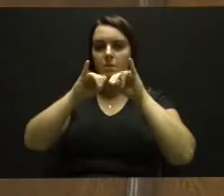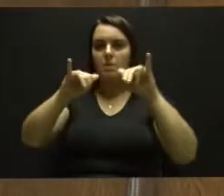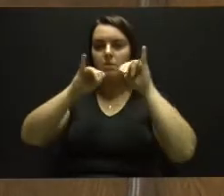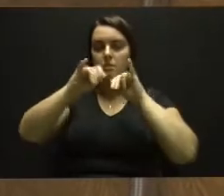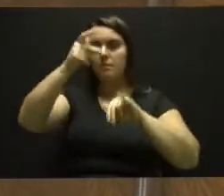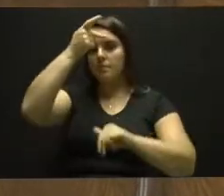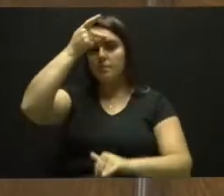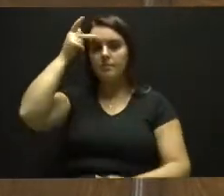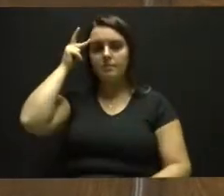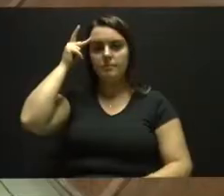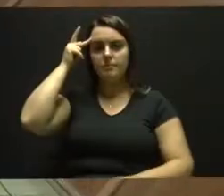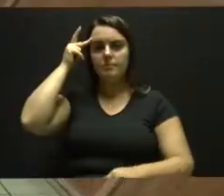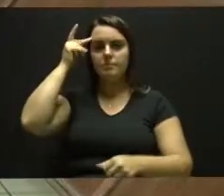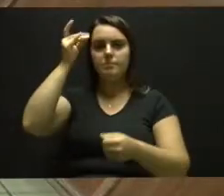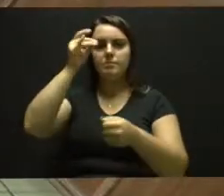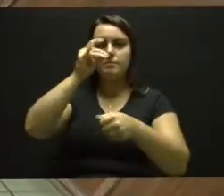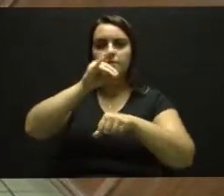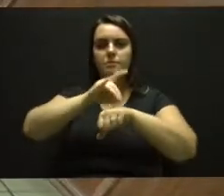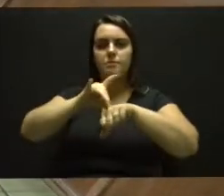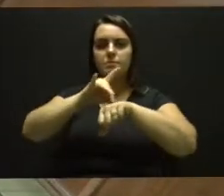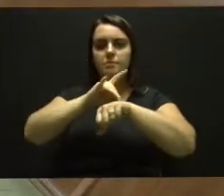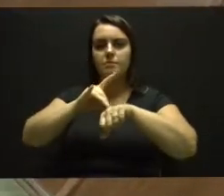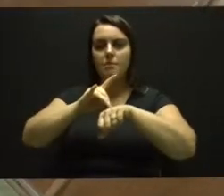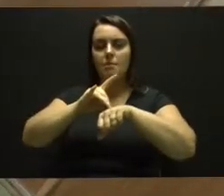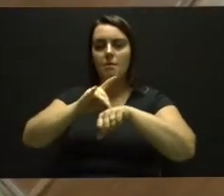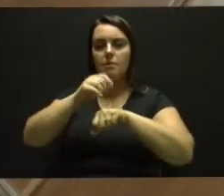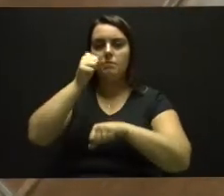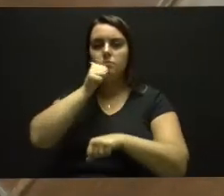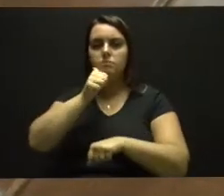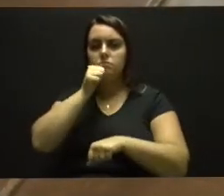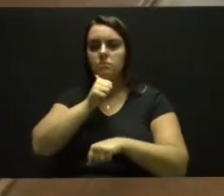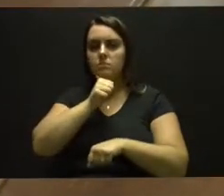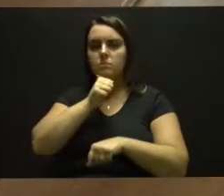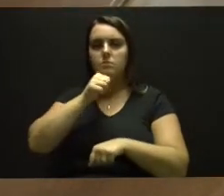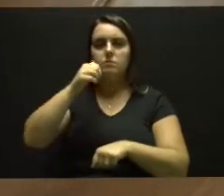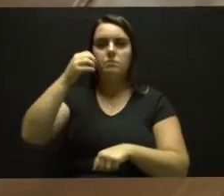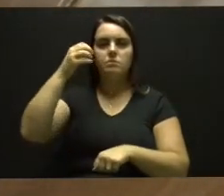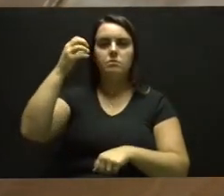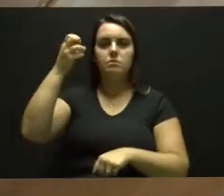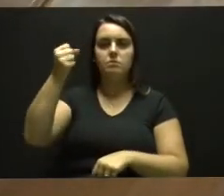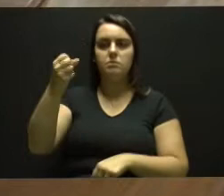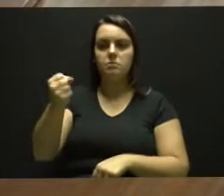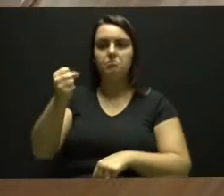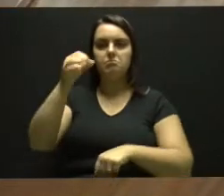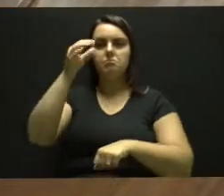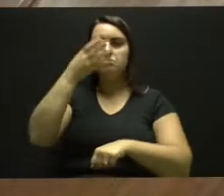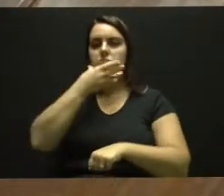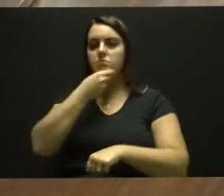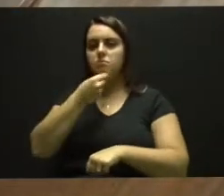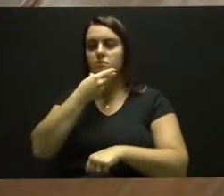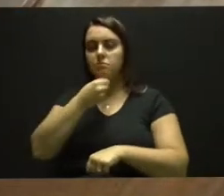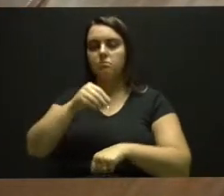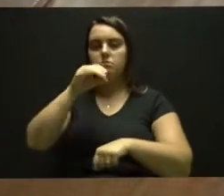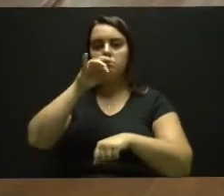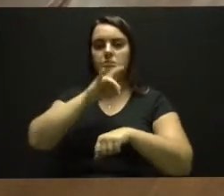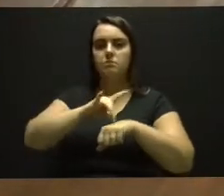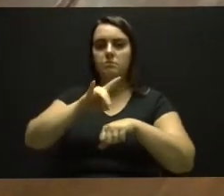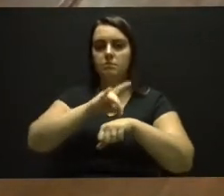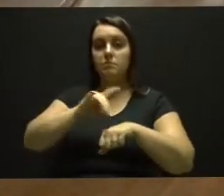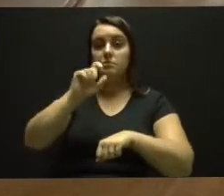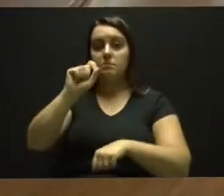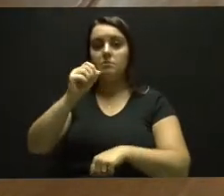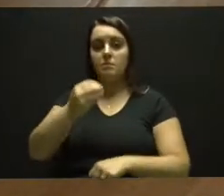para as mulheres brancas para os homens brancos para os homens negros viver